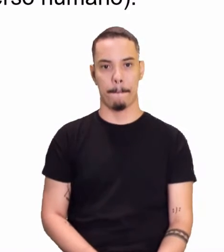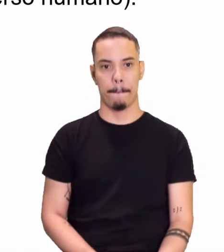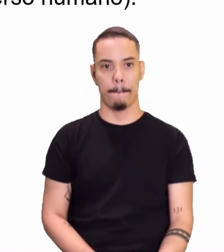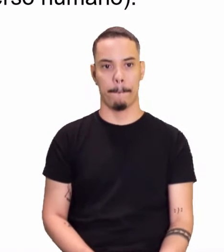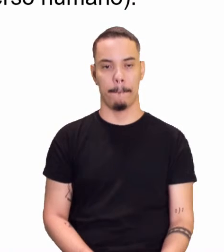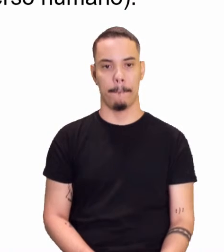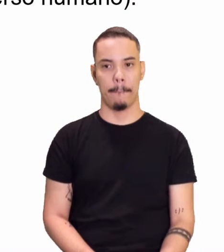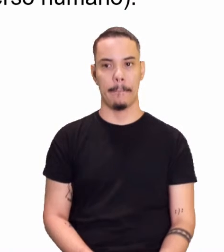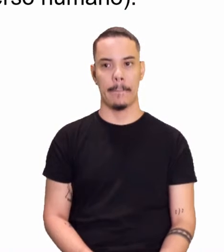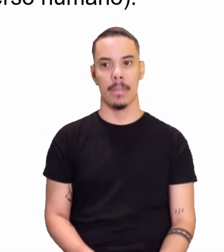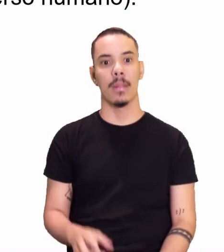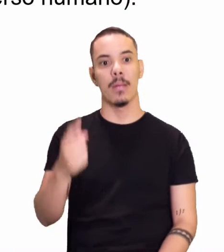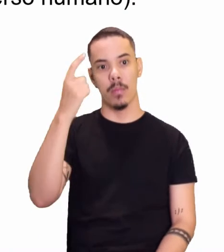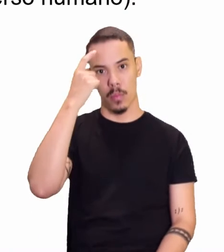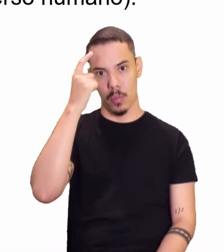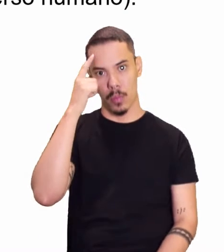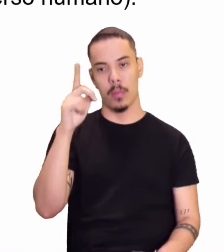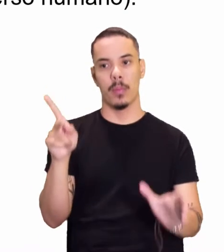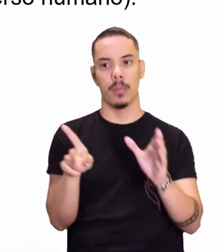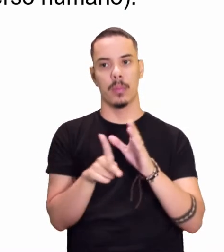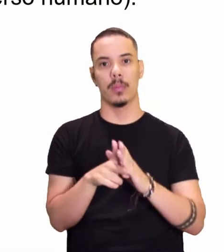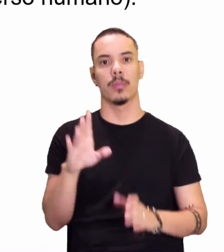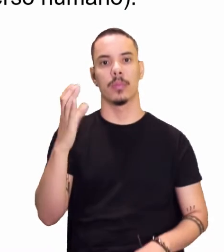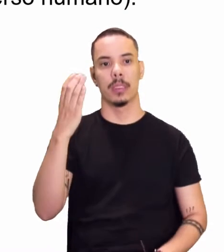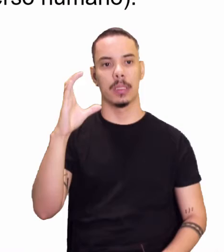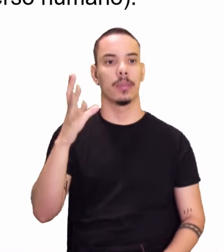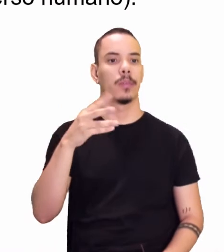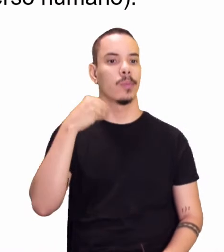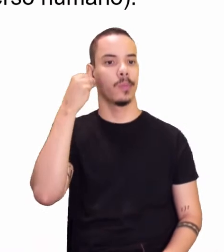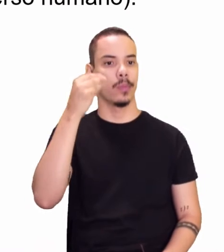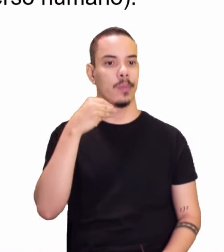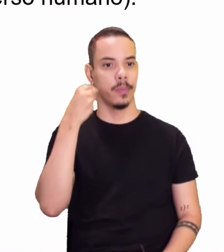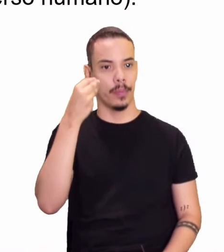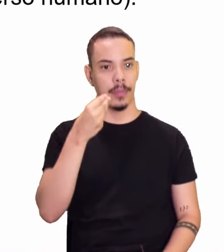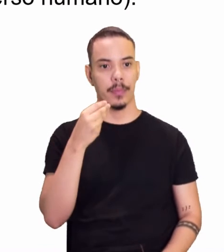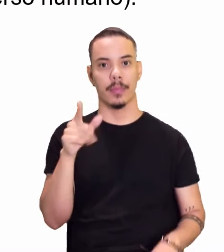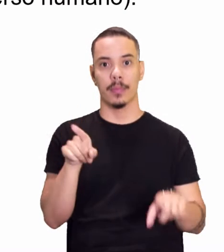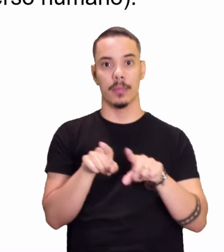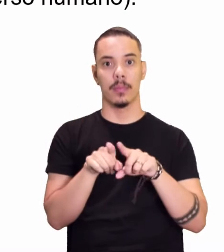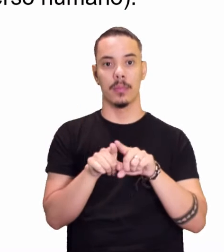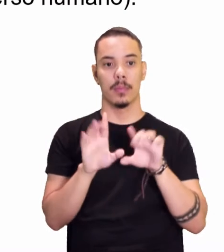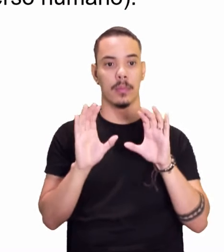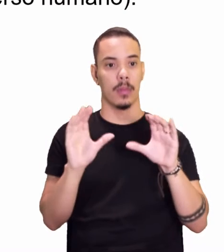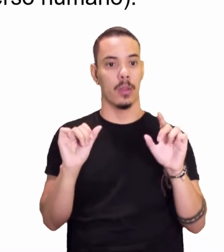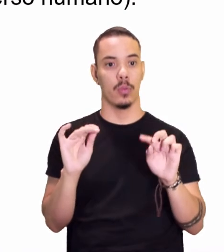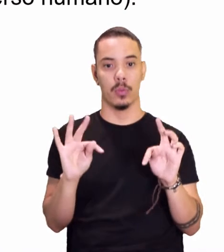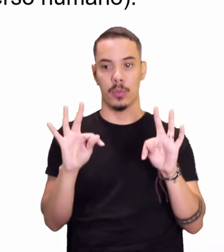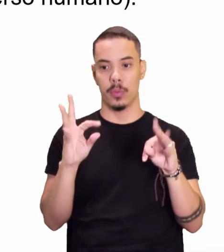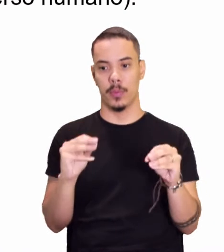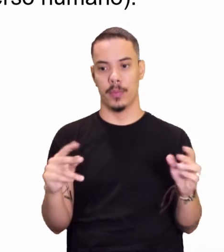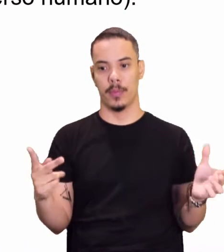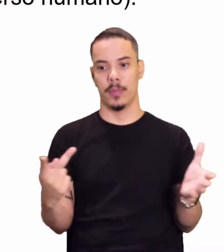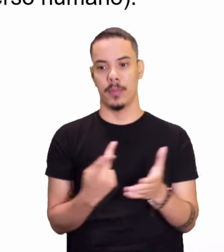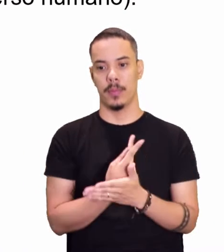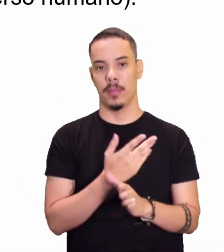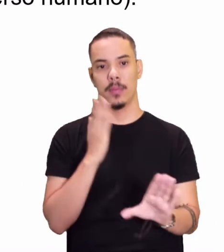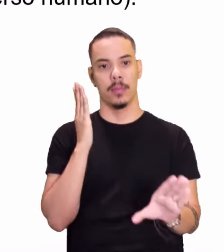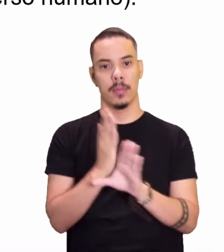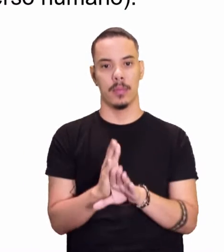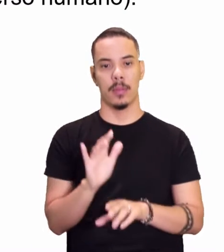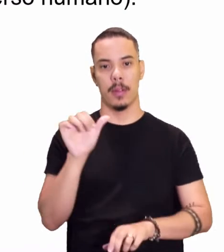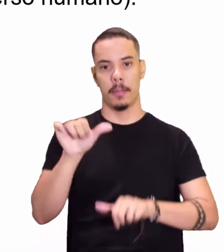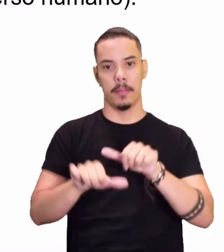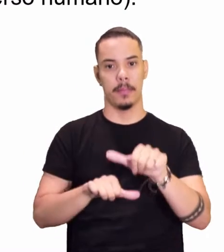momento, né? Aí, científico, de experiência. E claro, tudo isso acontece, mudança